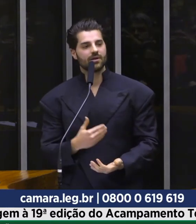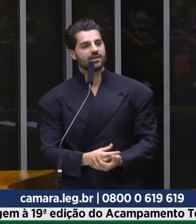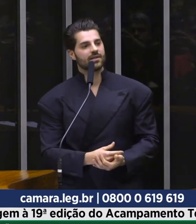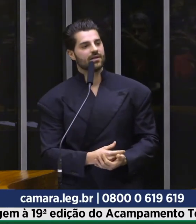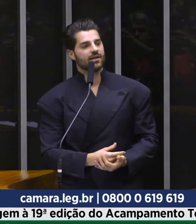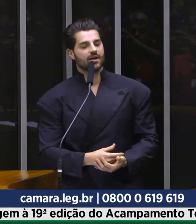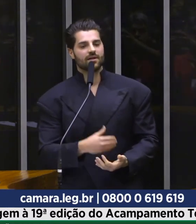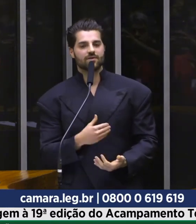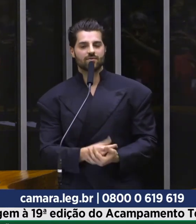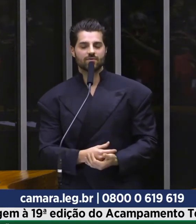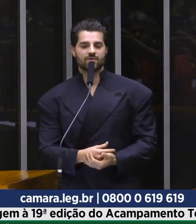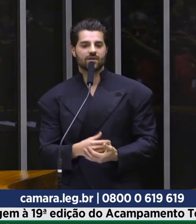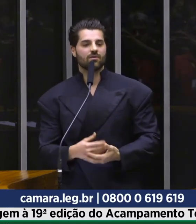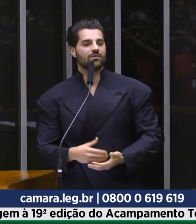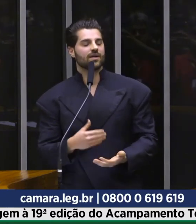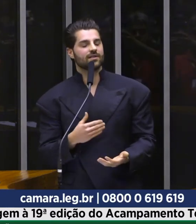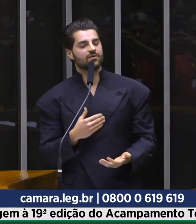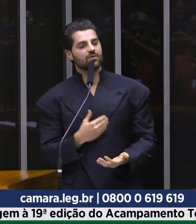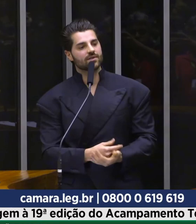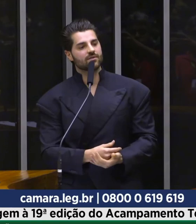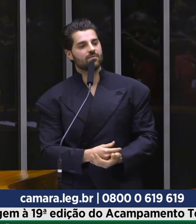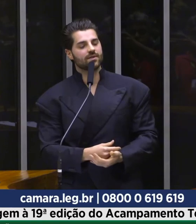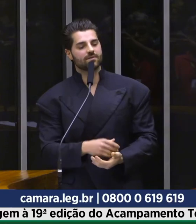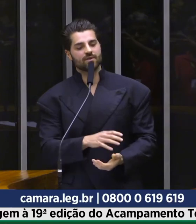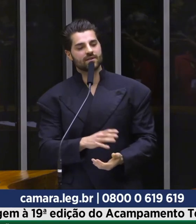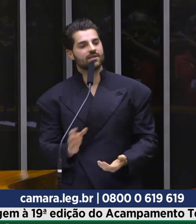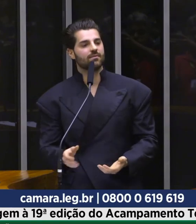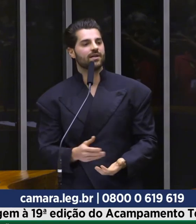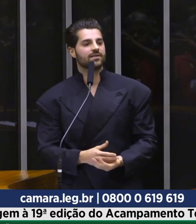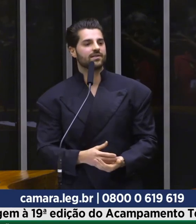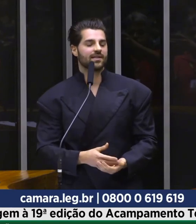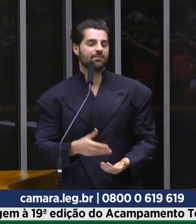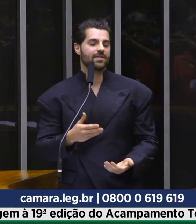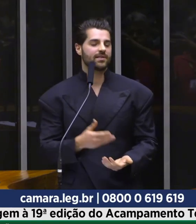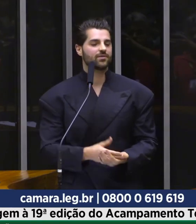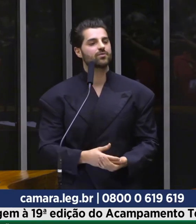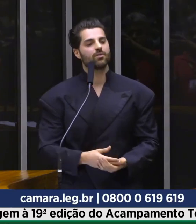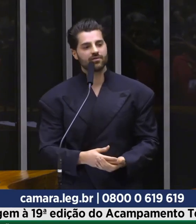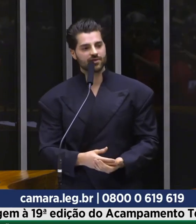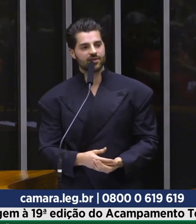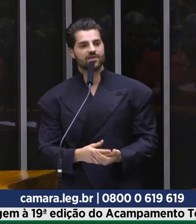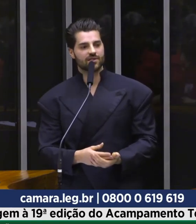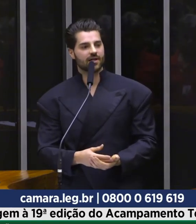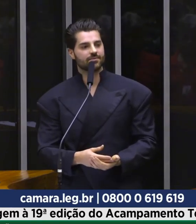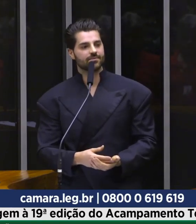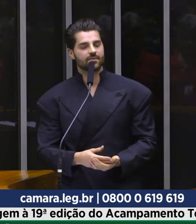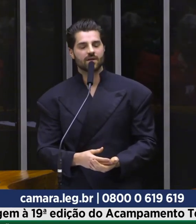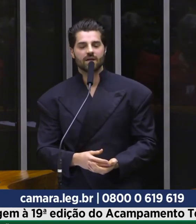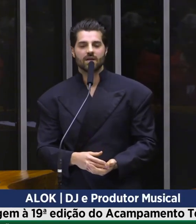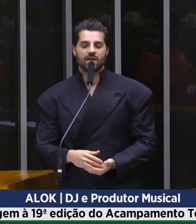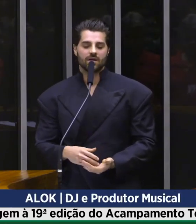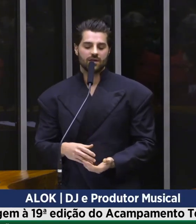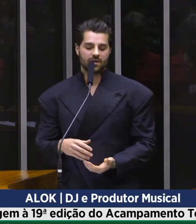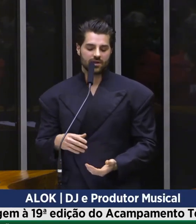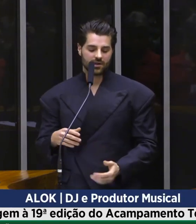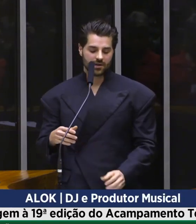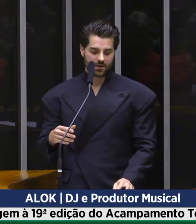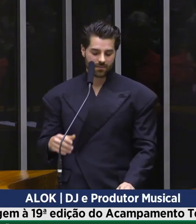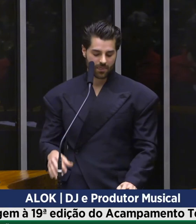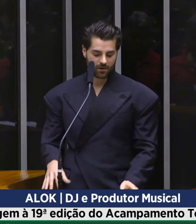possível se debater assuntos na qual traz solução para as mudanças climáticas sem a presença dos povos indígenas lá.